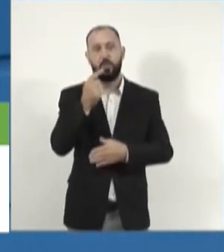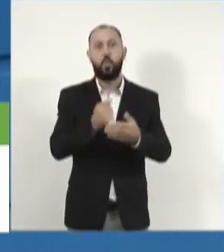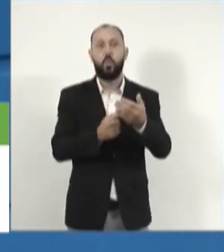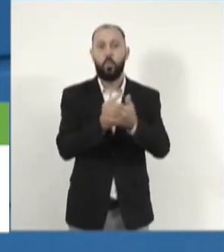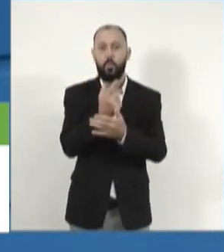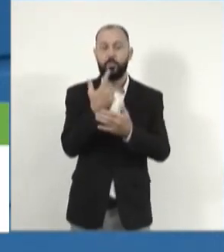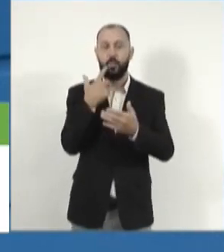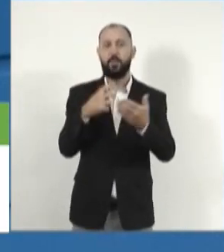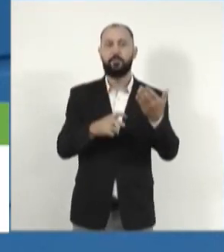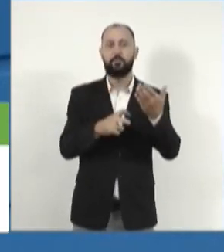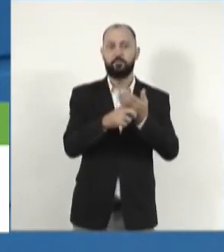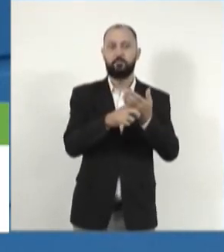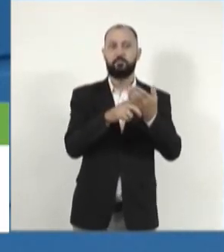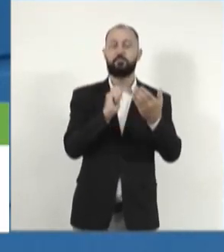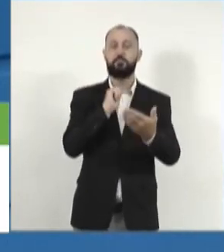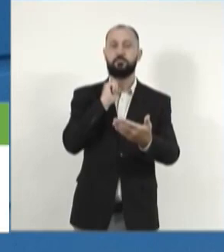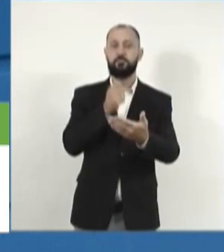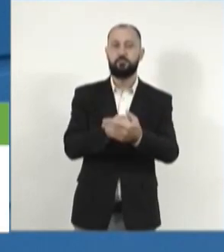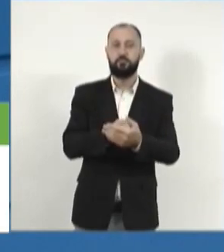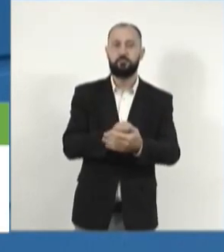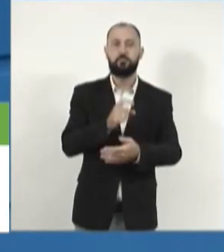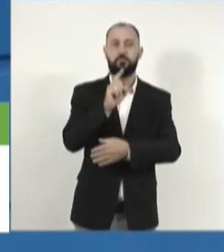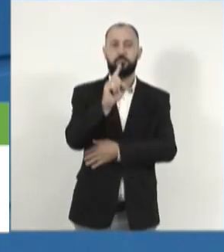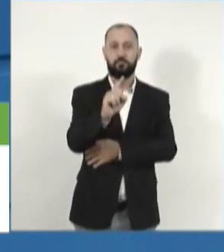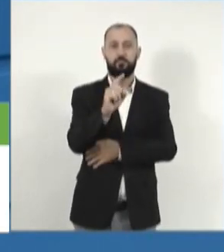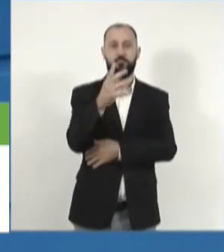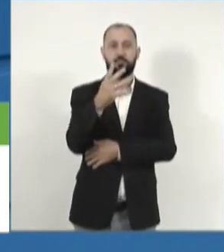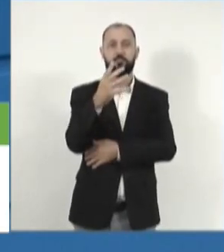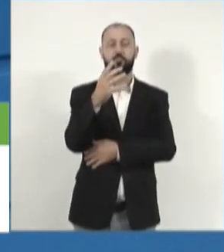a passagem e pagou R$